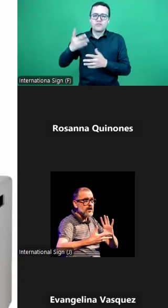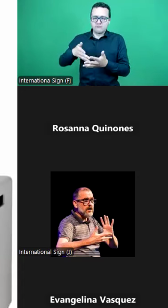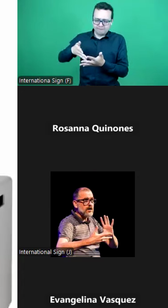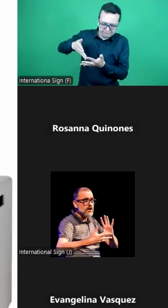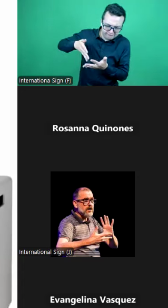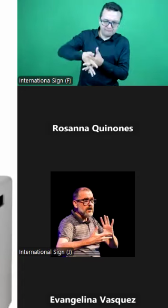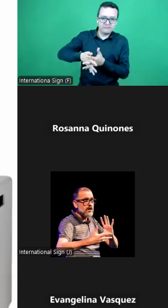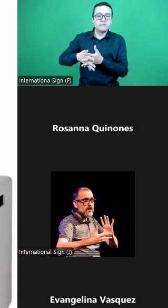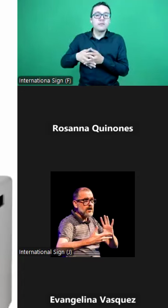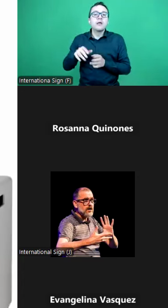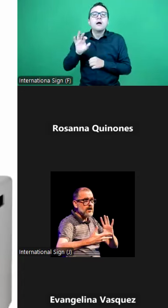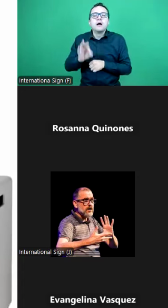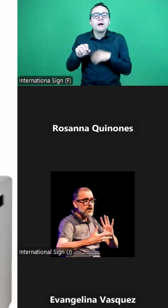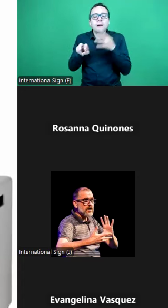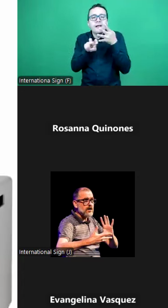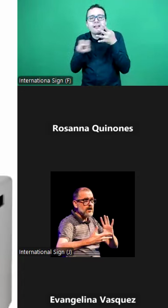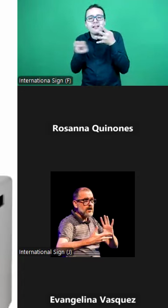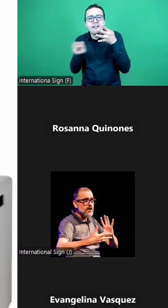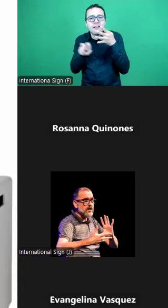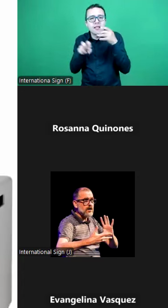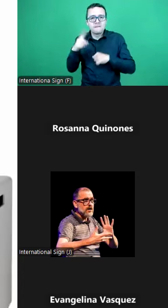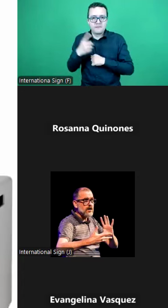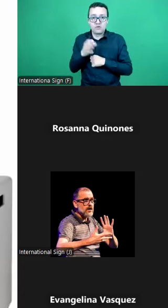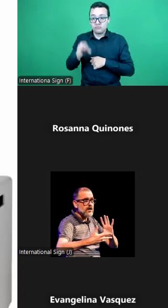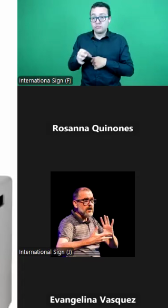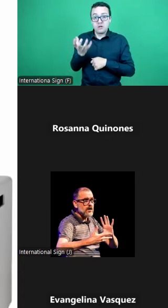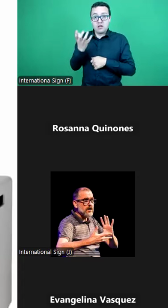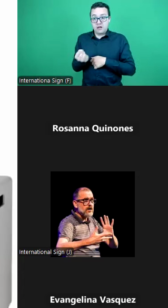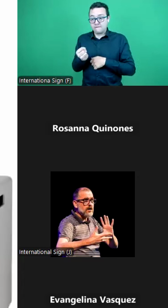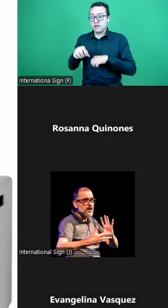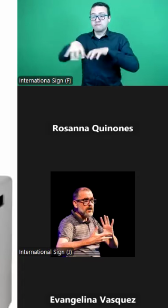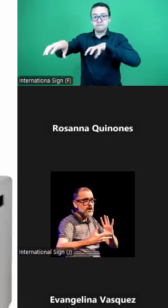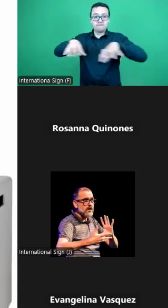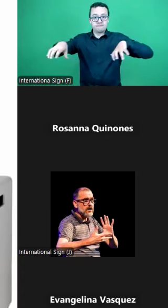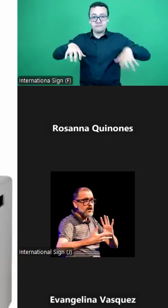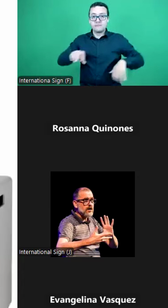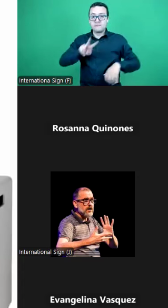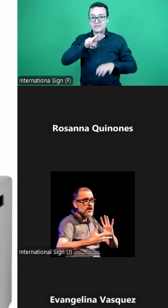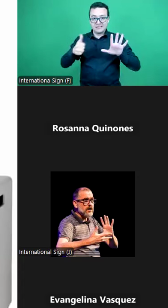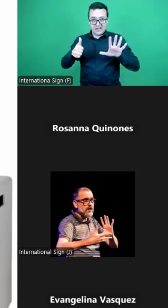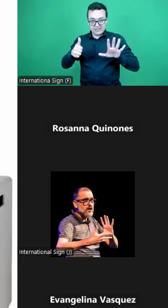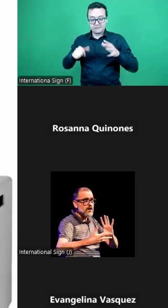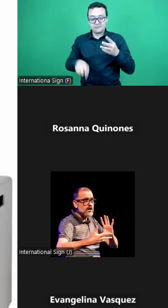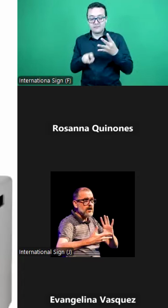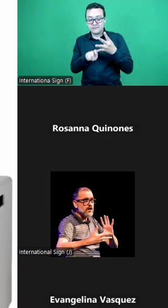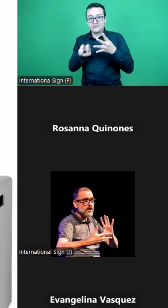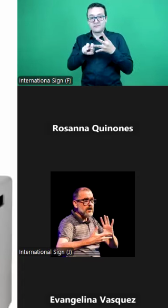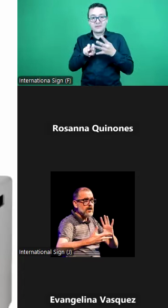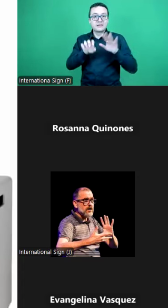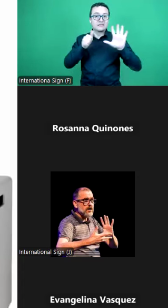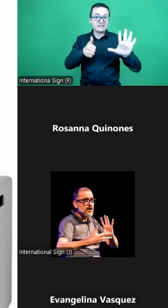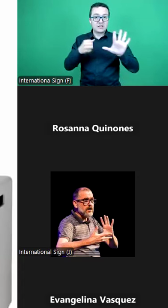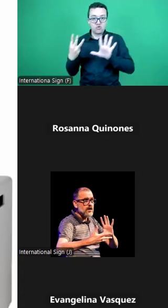equipes nós começamos com o primeiro nível de atenção, 26 no primeiro nível de